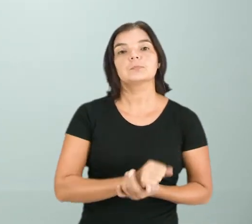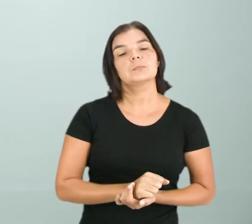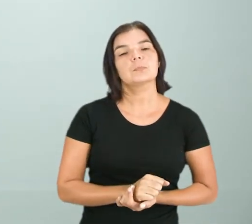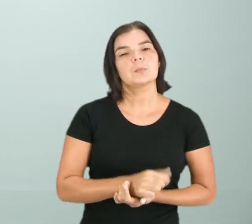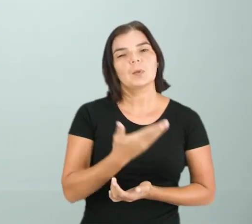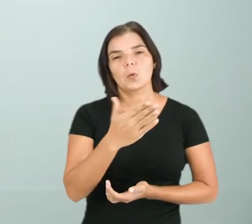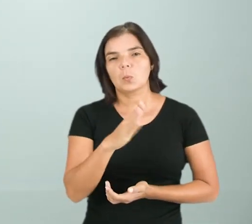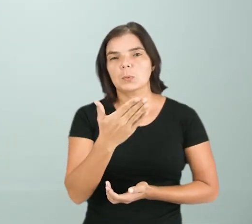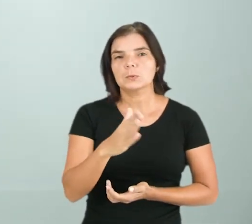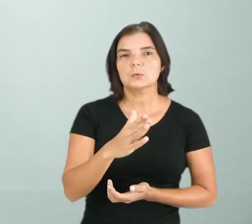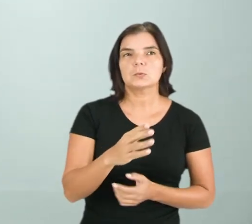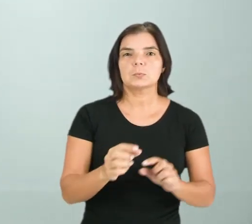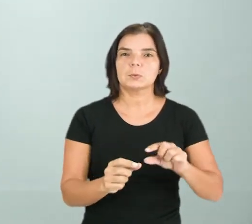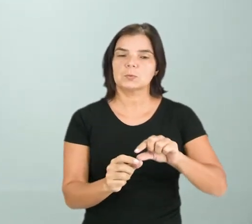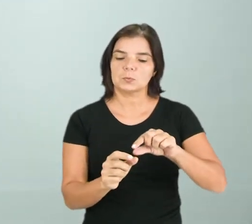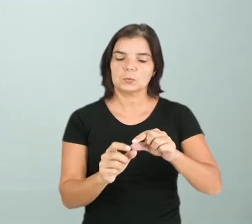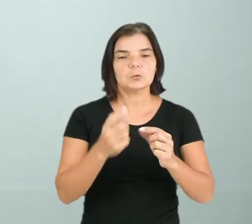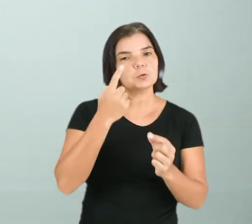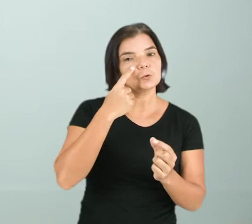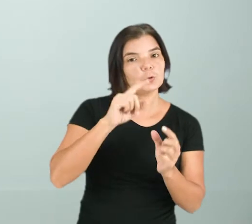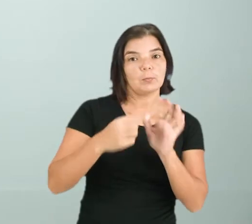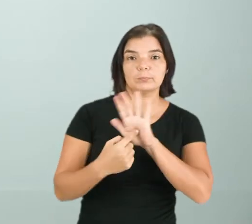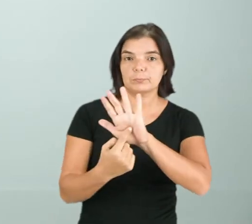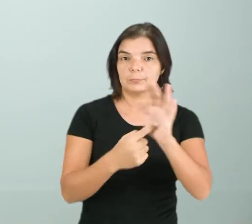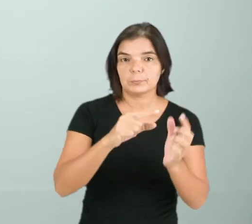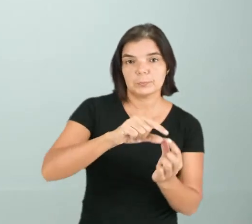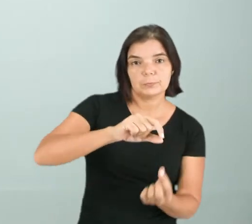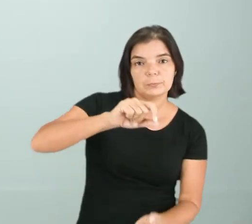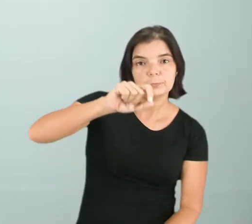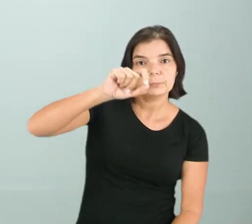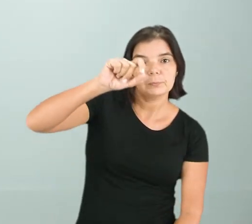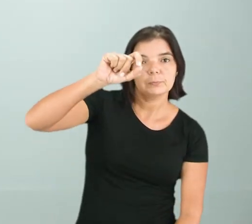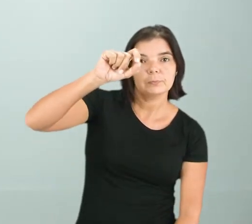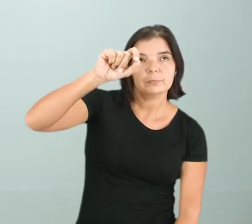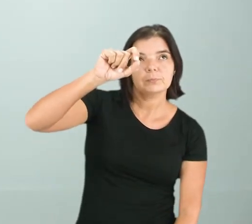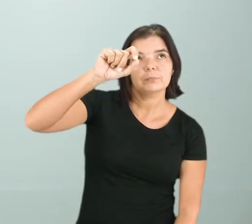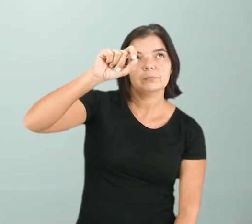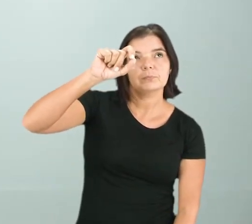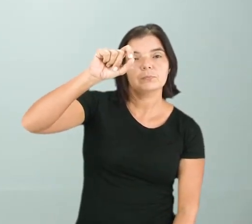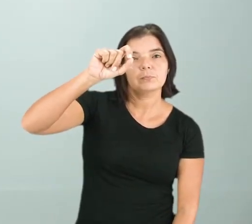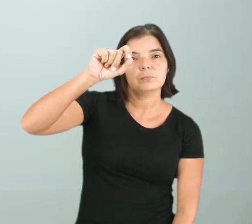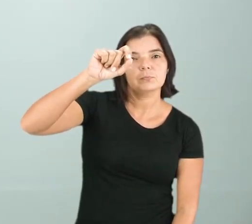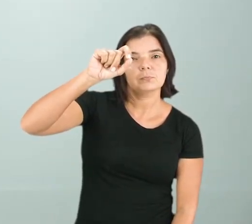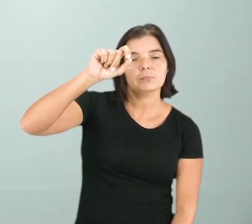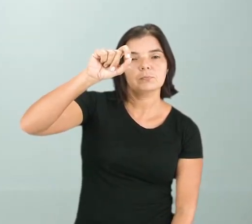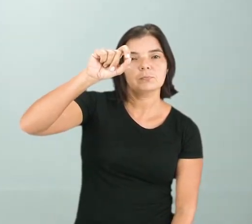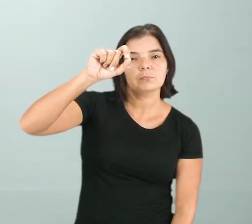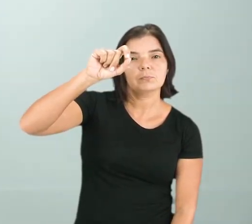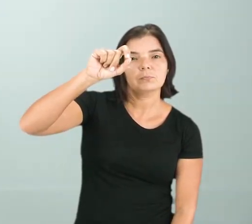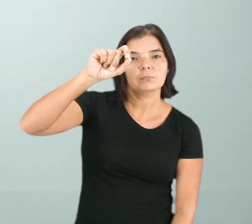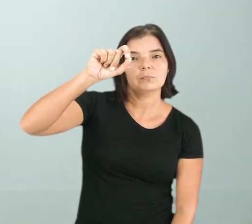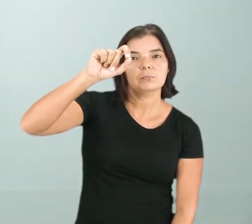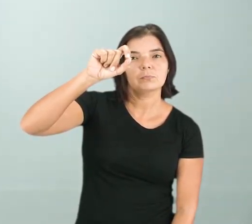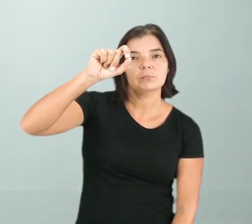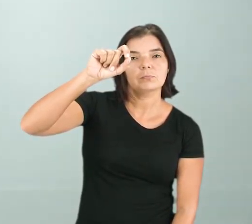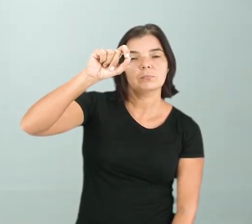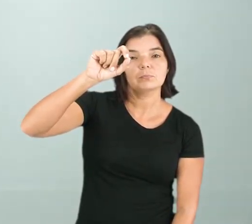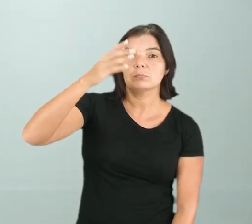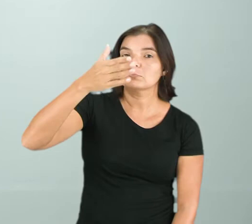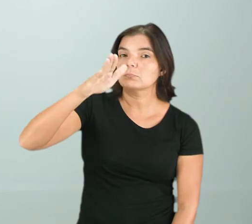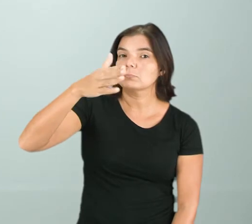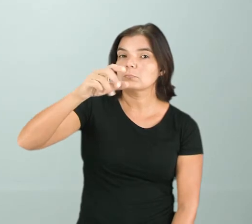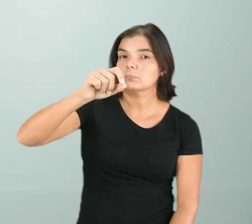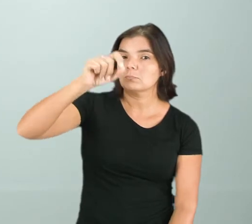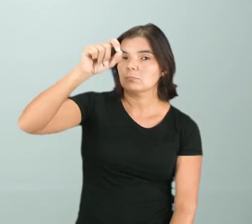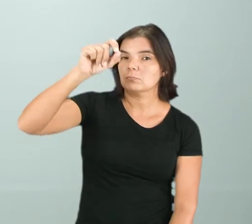ter mais ou menos aqui, ó. Deixa eu só mostrar aqui. Ó, você vai ter aqui, ó.